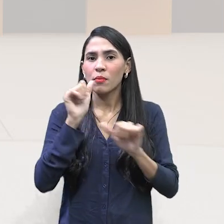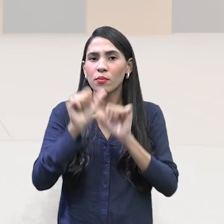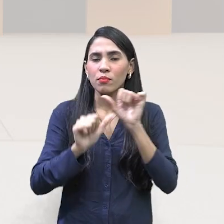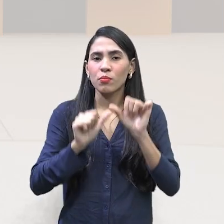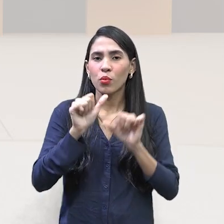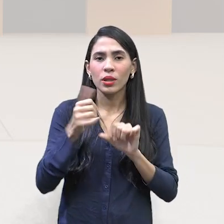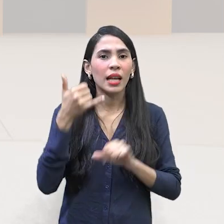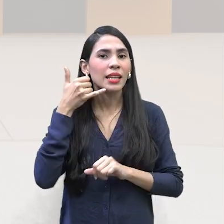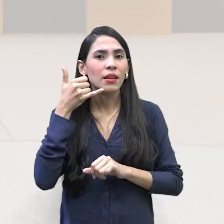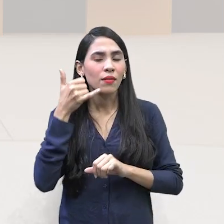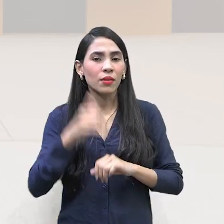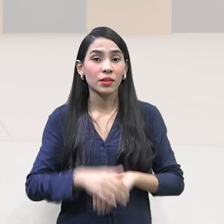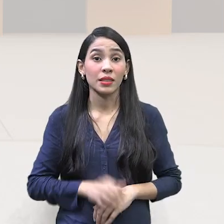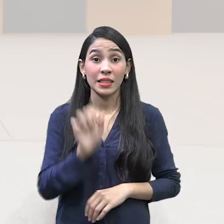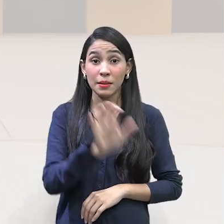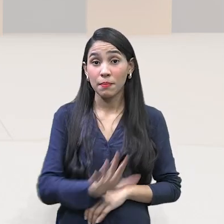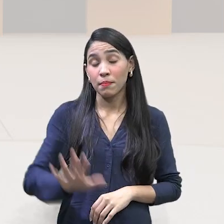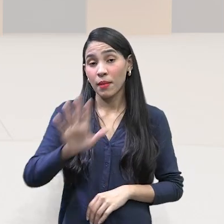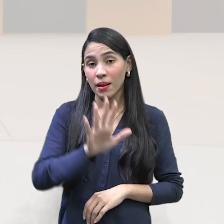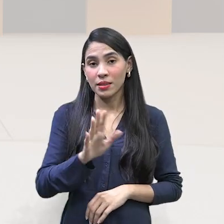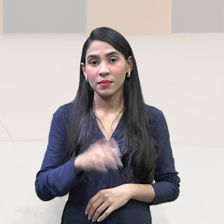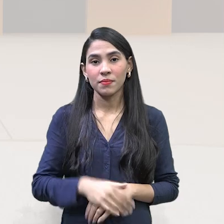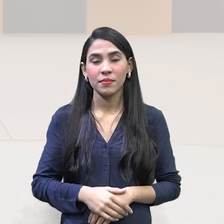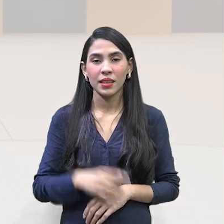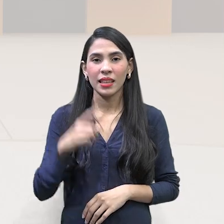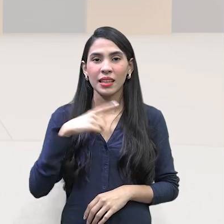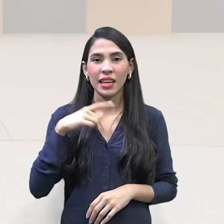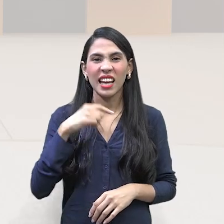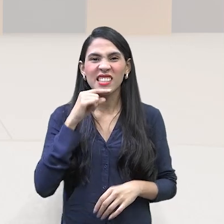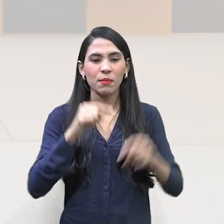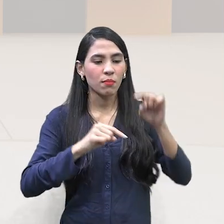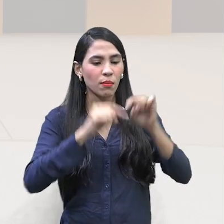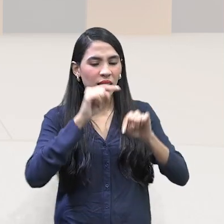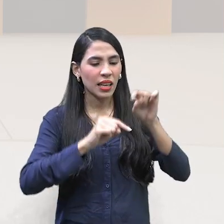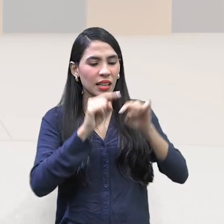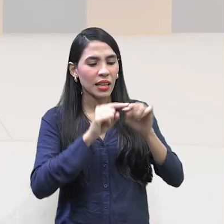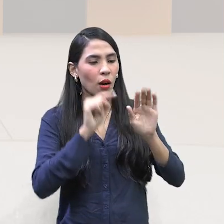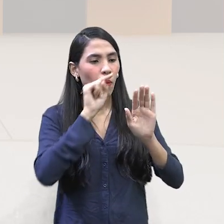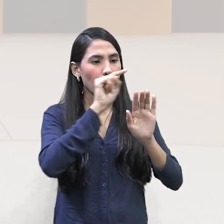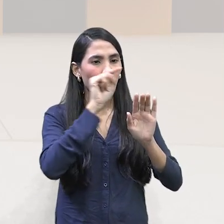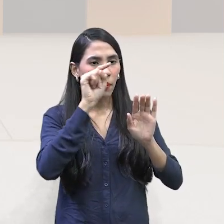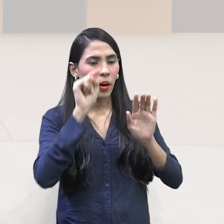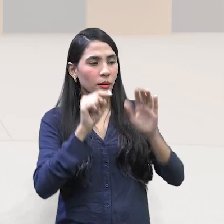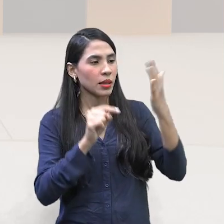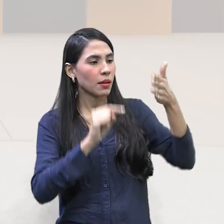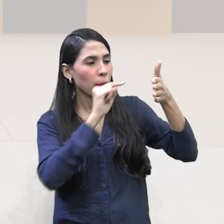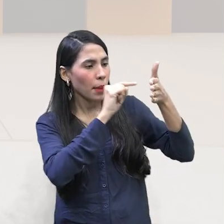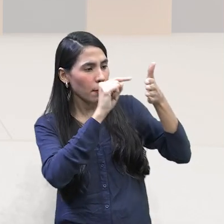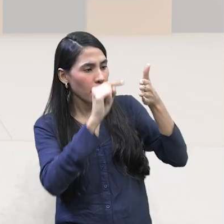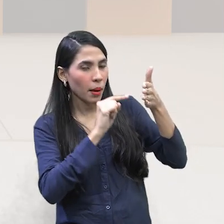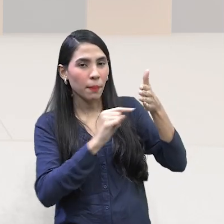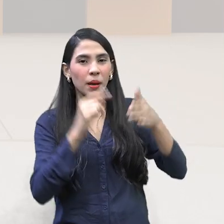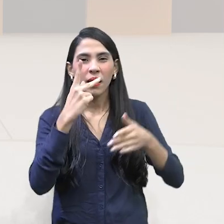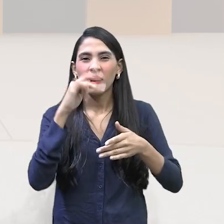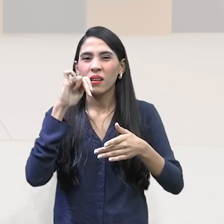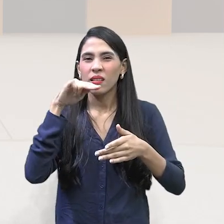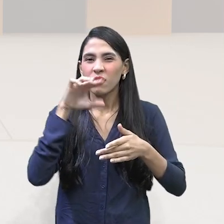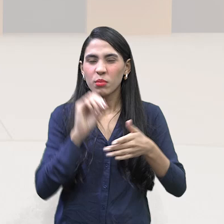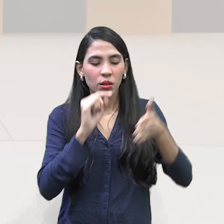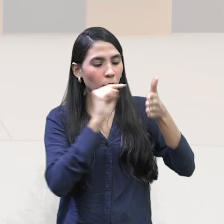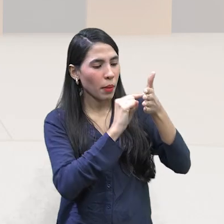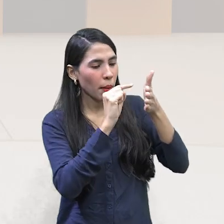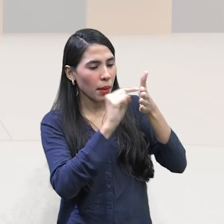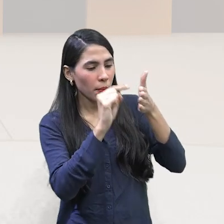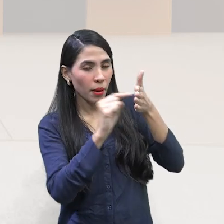é? Como você observa aí a imagem, não é? São tantos pinos ali para serem encaixados, na verdade só são 2, mas são vários